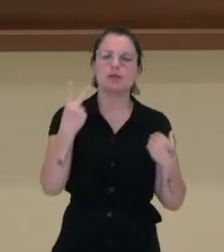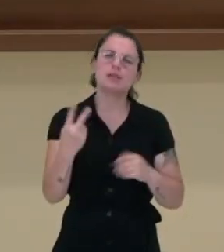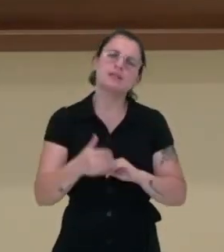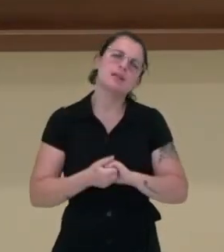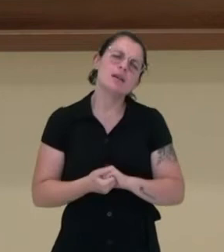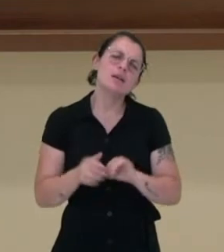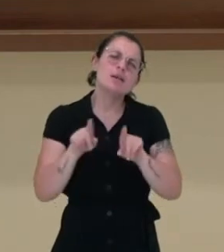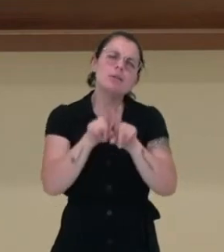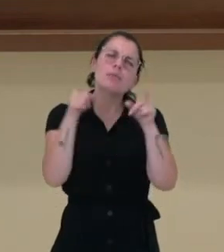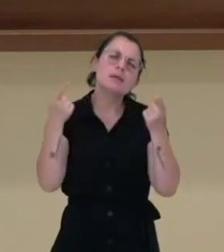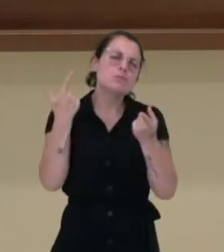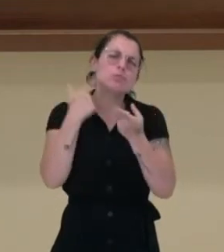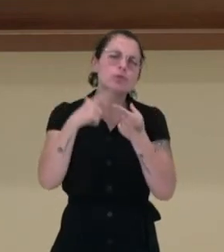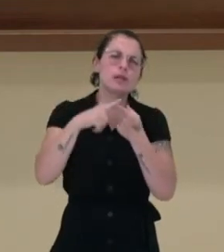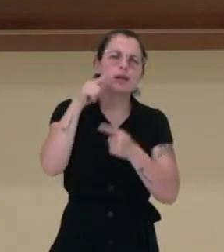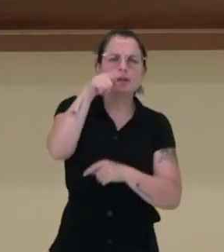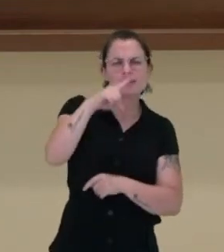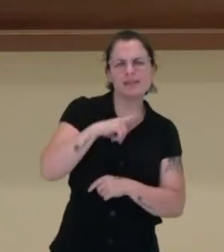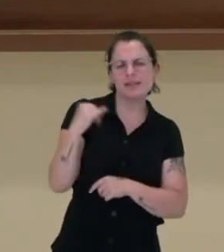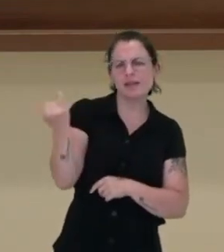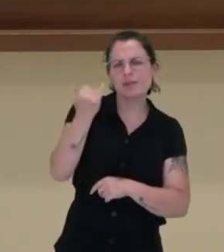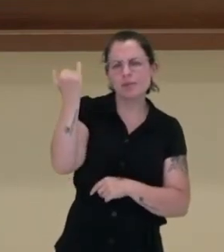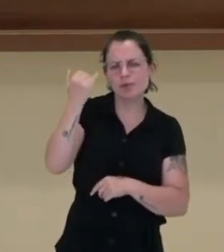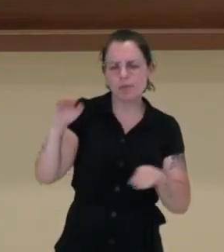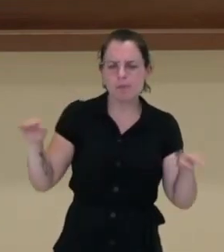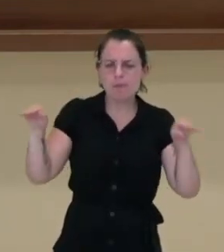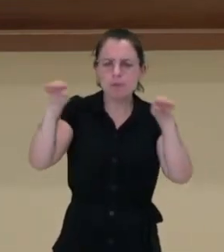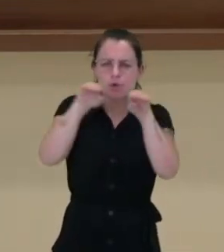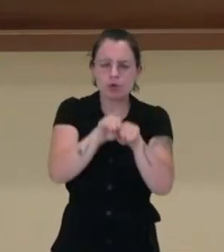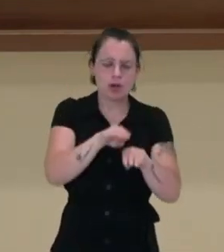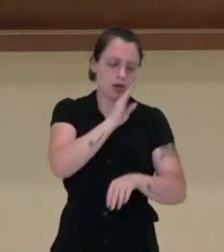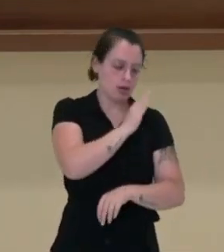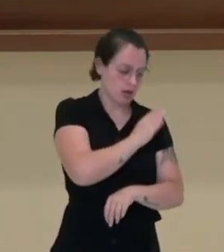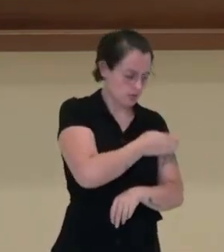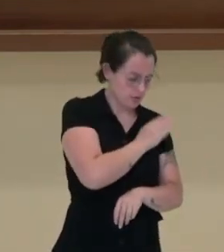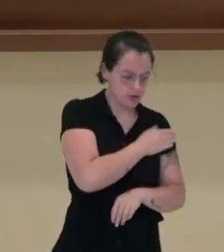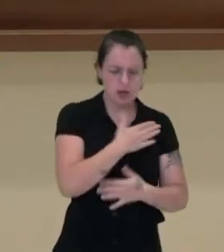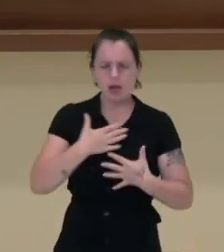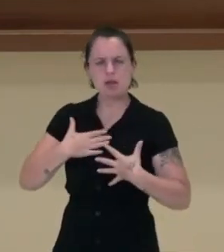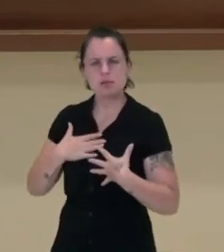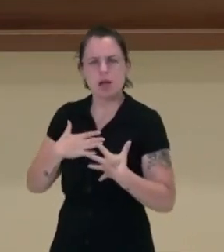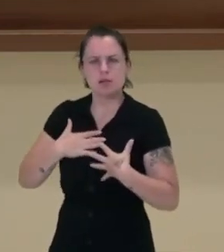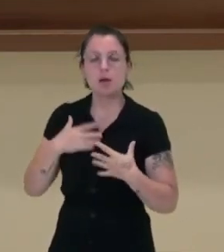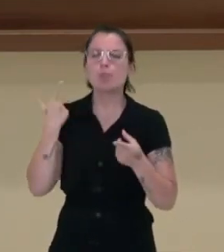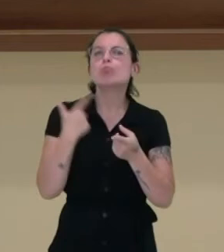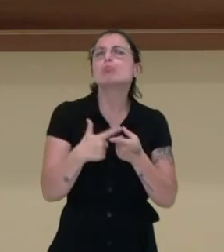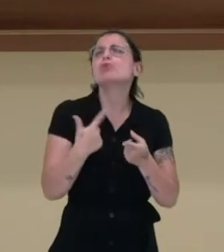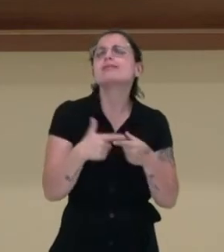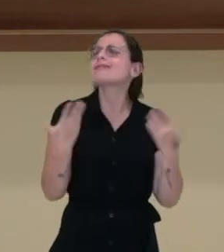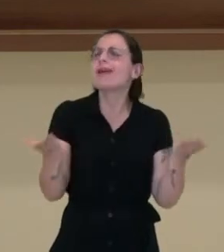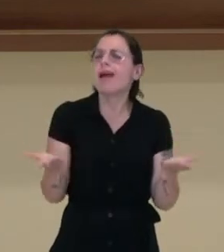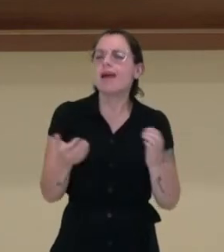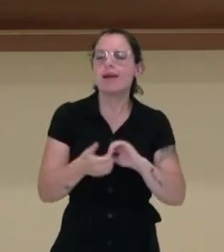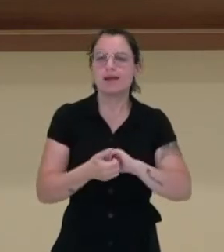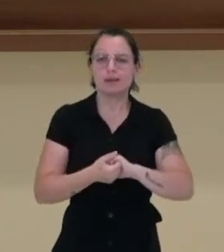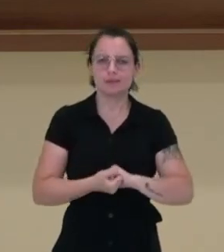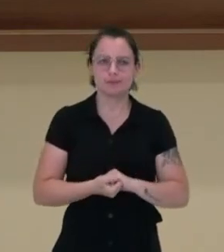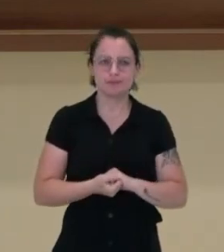você colocou nessa mesma aula de nivelamento doenças do sistema cardiovascular e do sistema